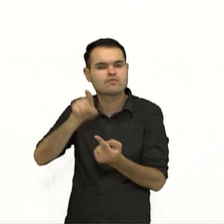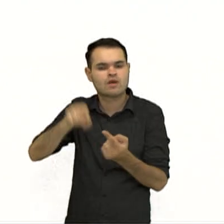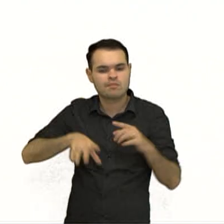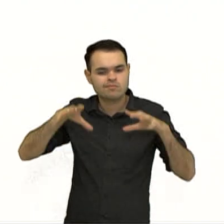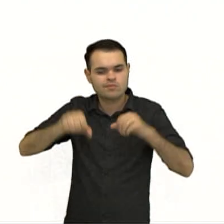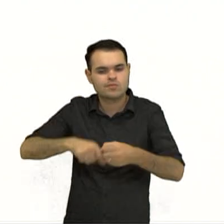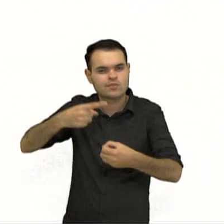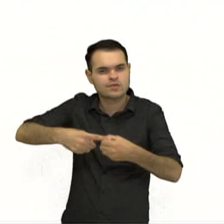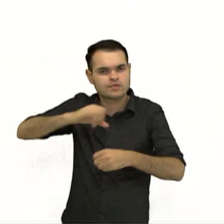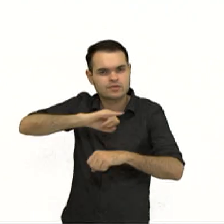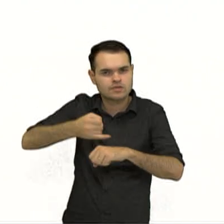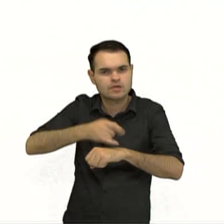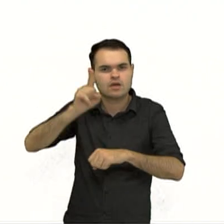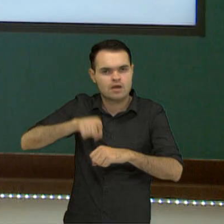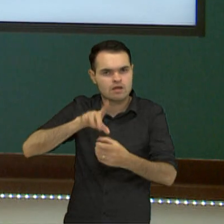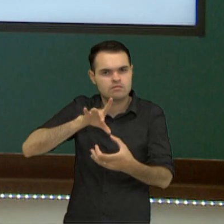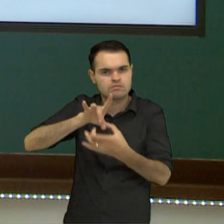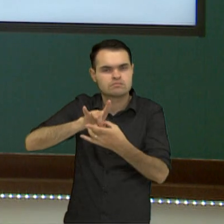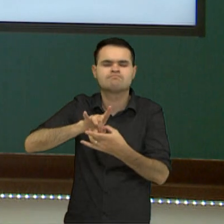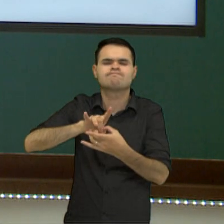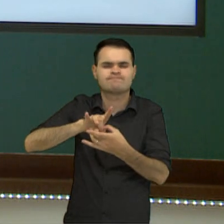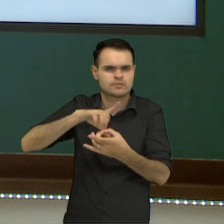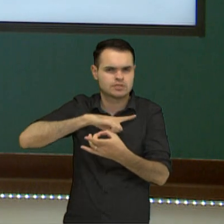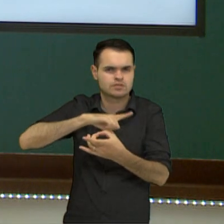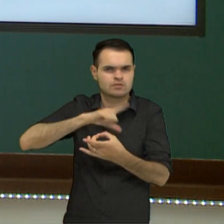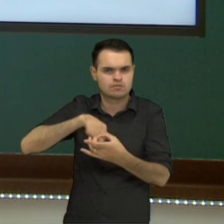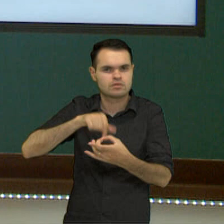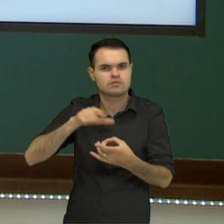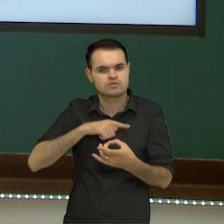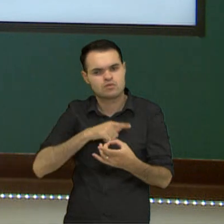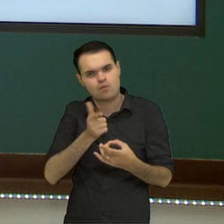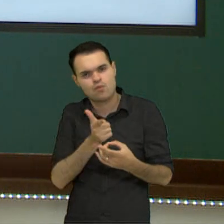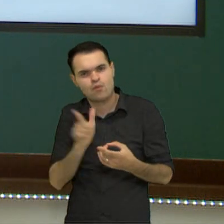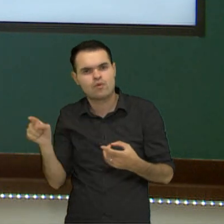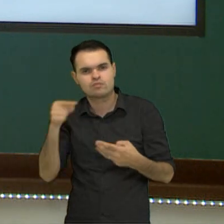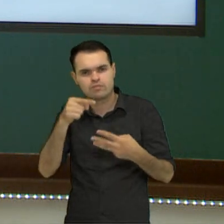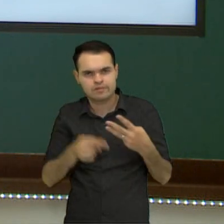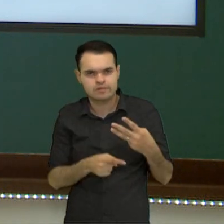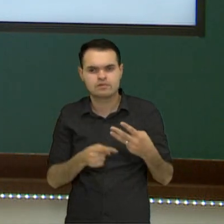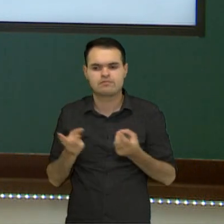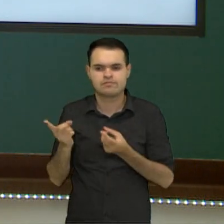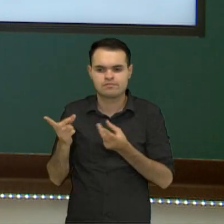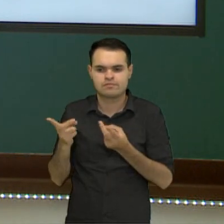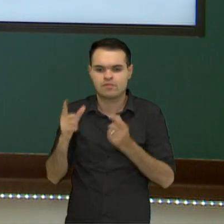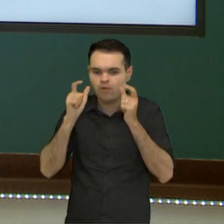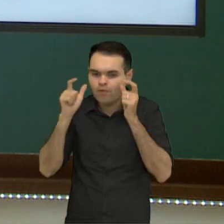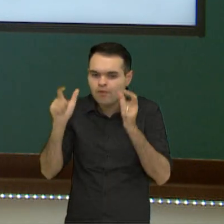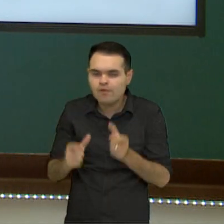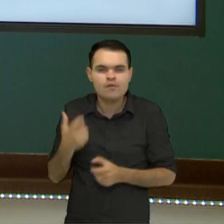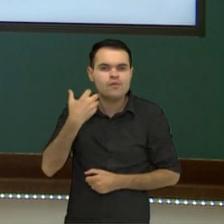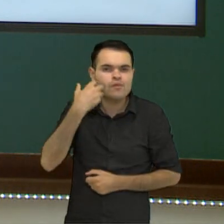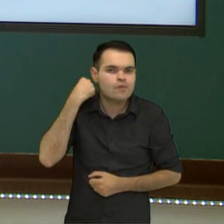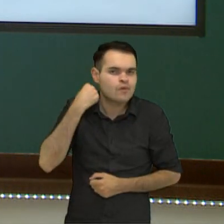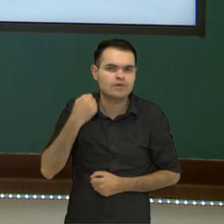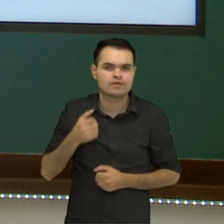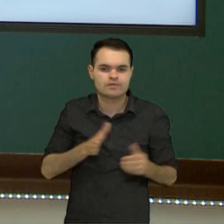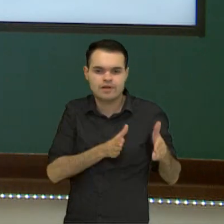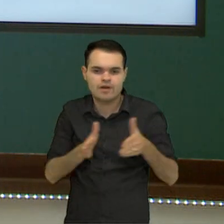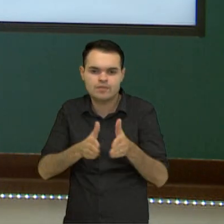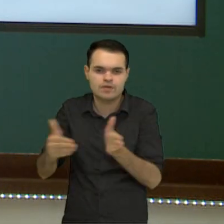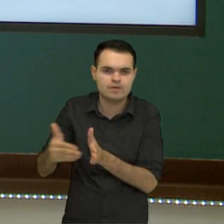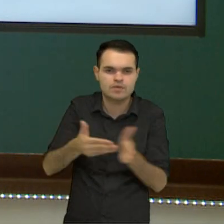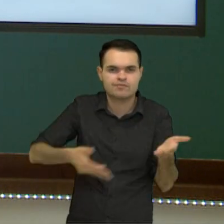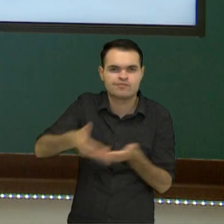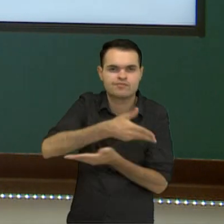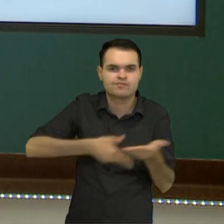Jerusalém, ele também era acompanhado de outros motivos. Os comerciantes estavam de olho nas rotas com